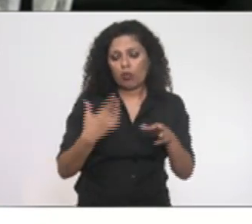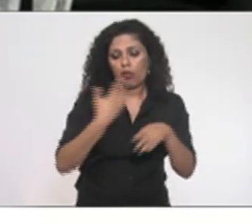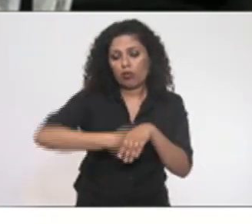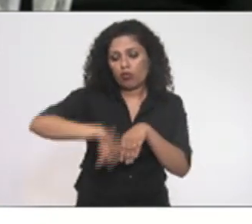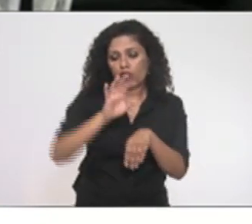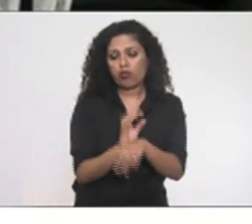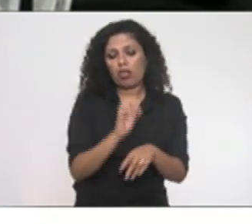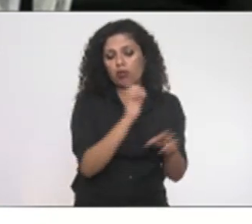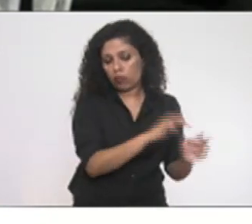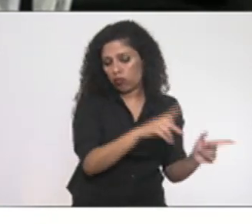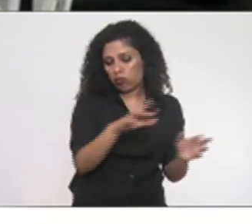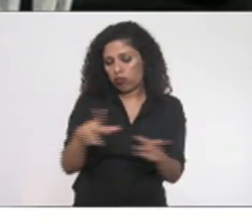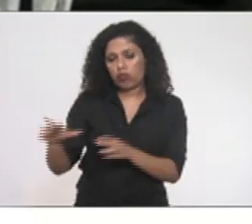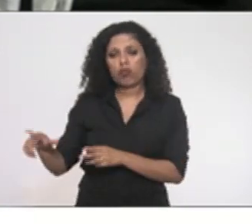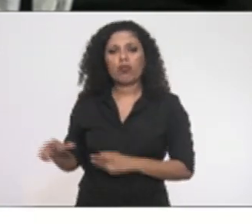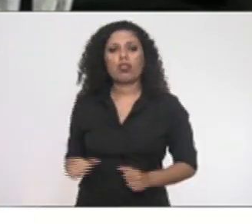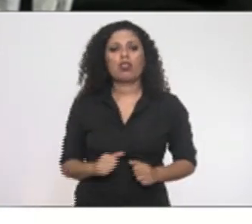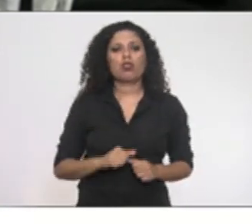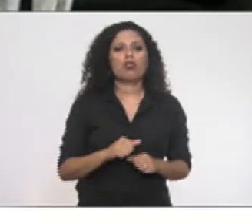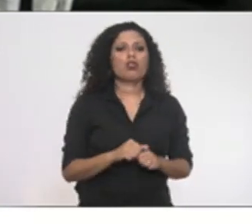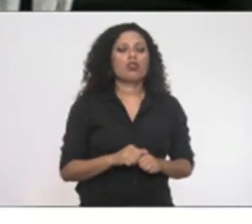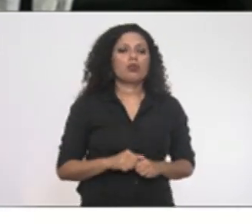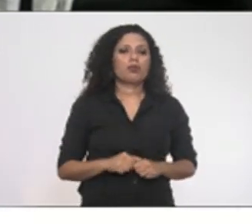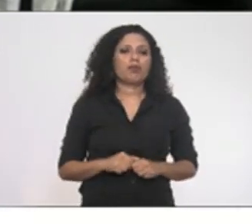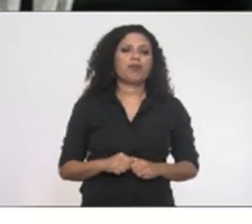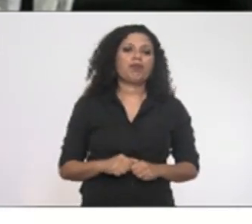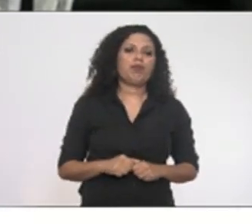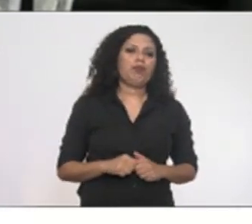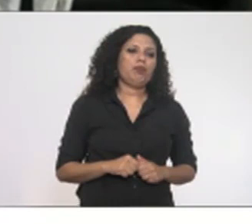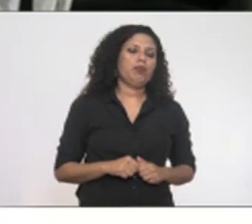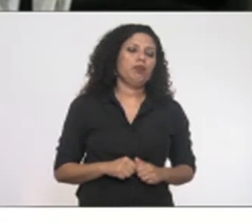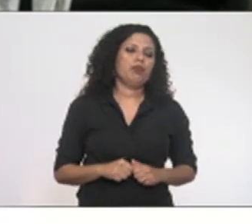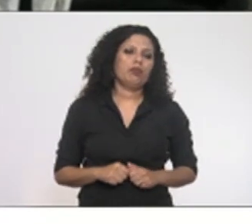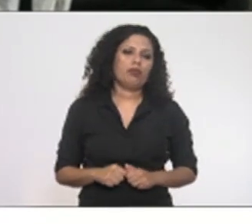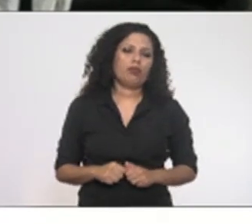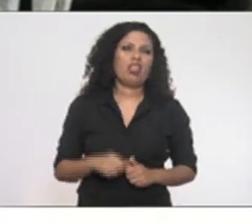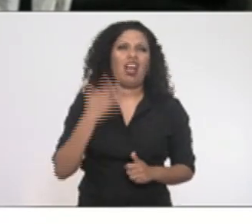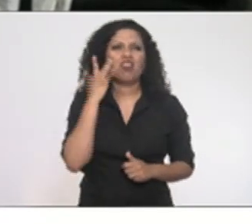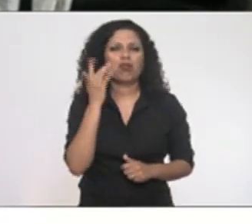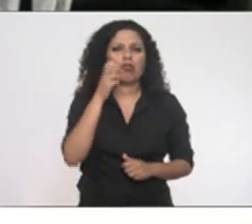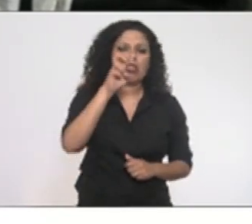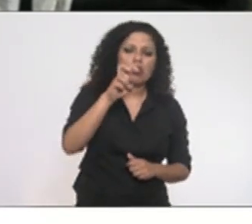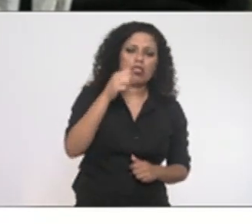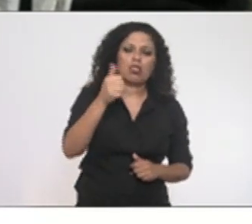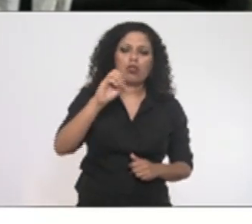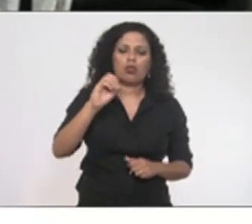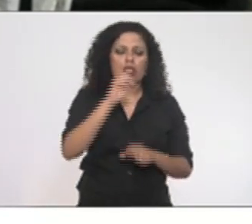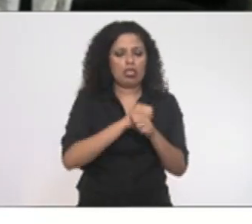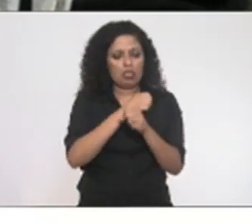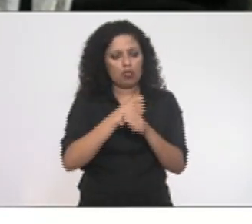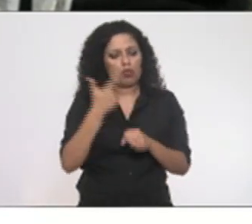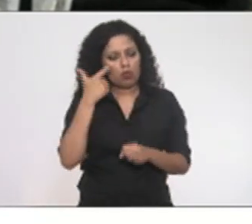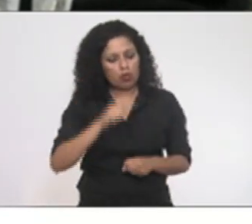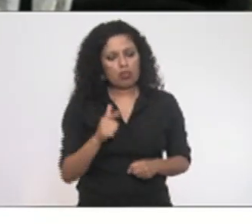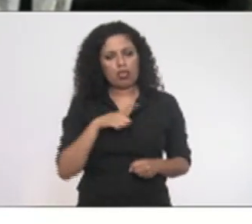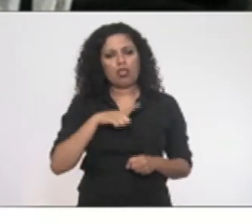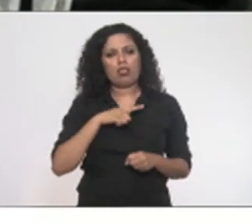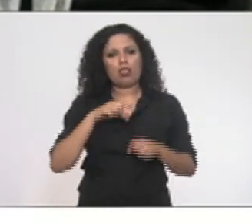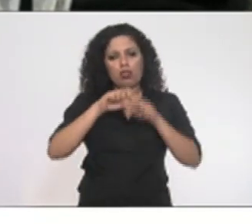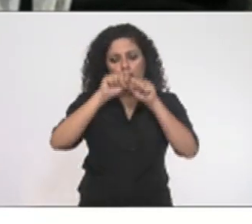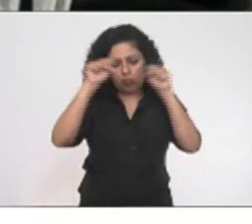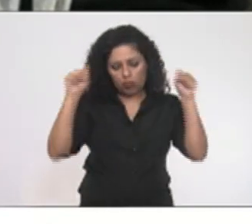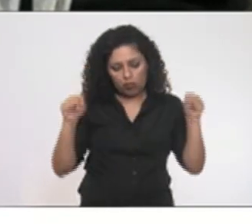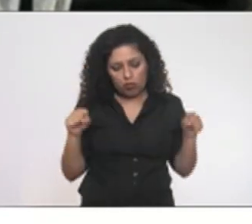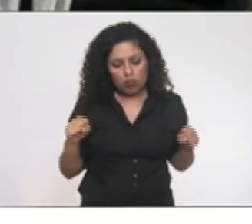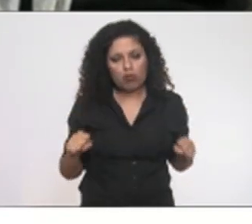gente tenha esse mercado único no Brasil em algum tempo. A gente, de 5 a 10 anos, a gente possa ter um mercado único no Brasil